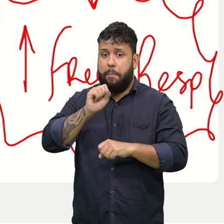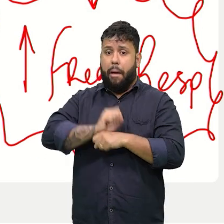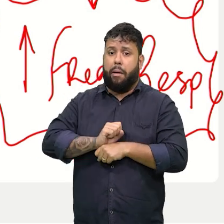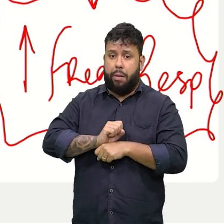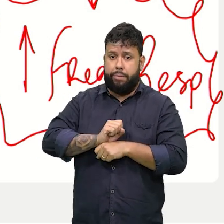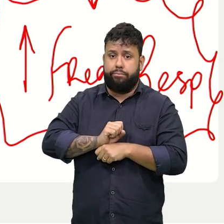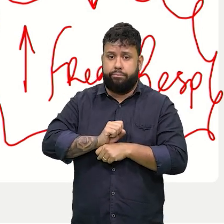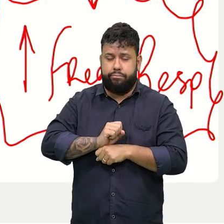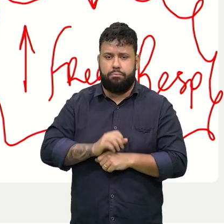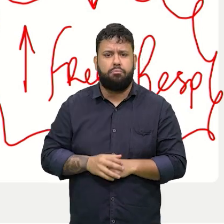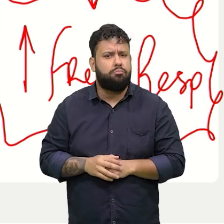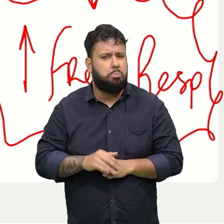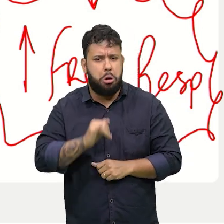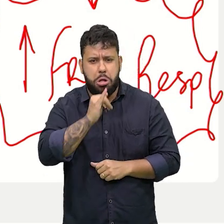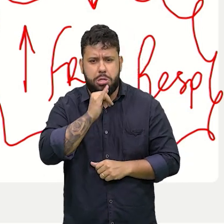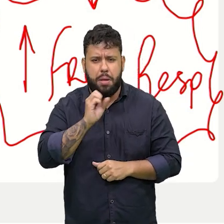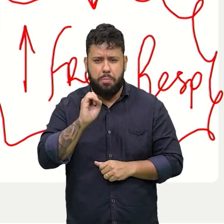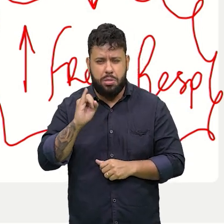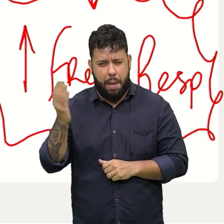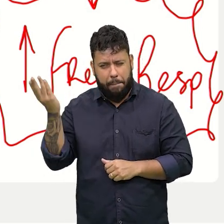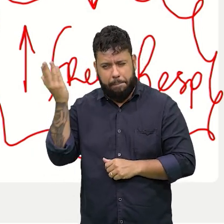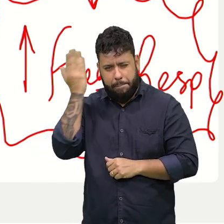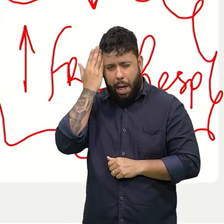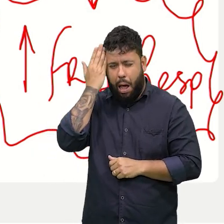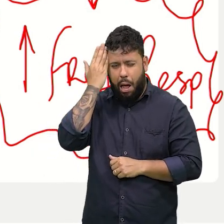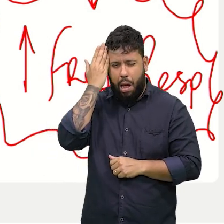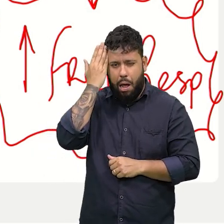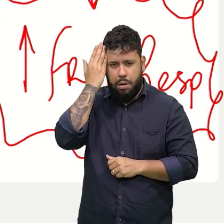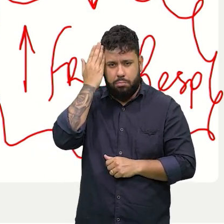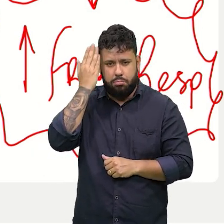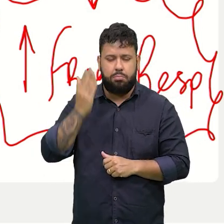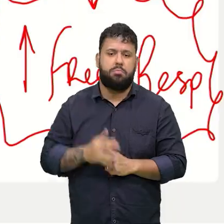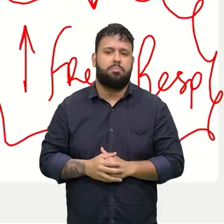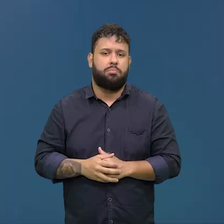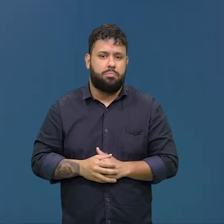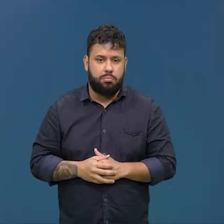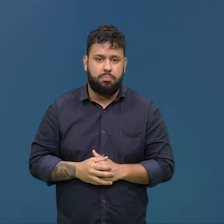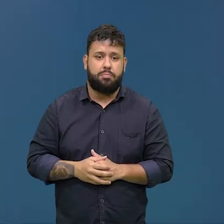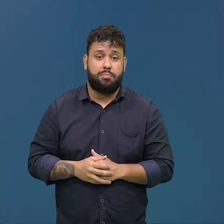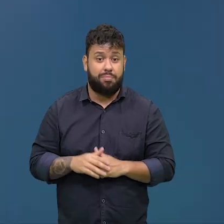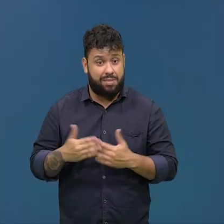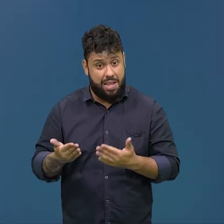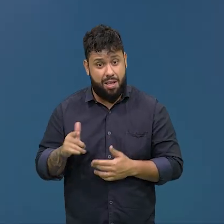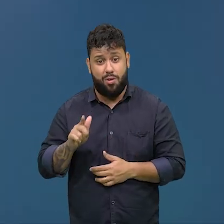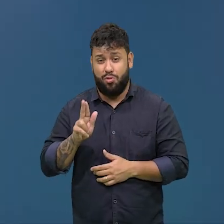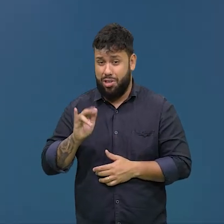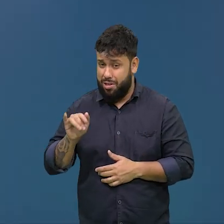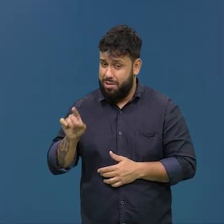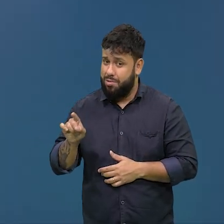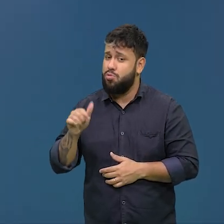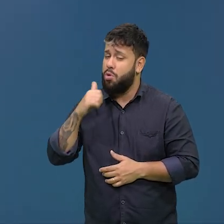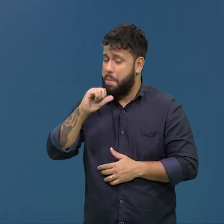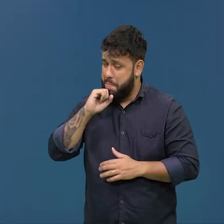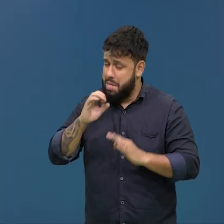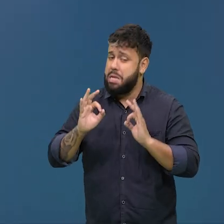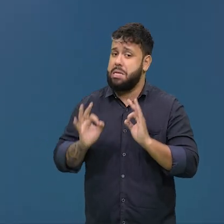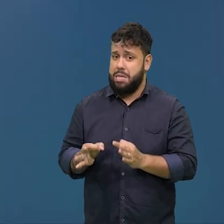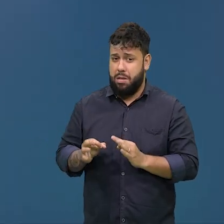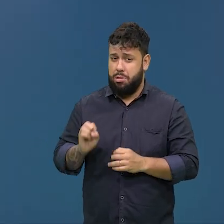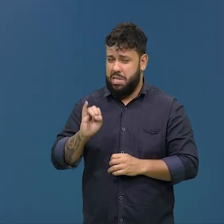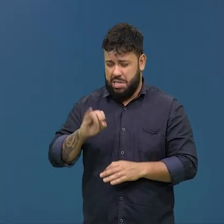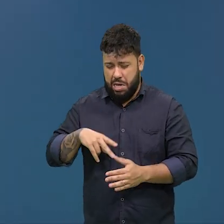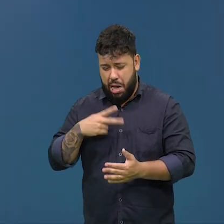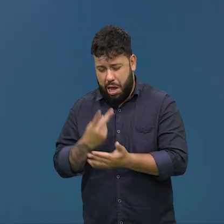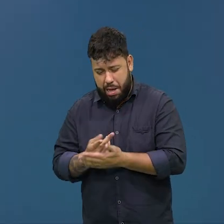Por exemplo, quando você leva uma pancada muito forte na cabeça. Então, Gui, sua mãe está certa. Se